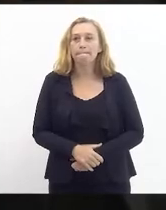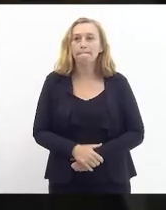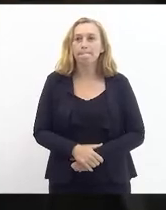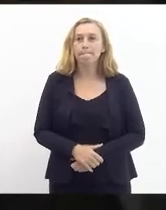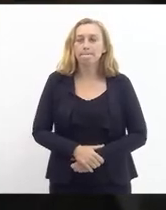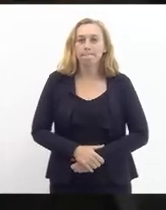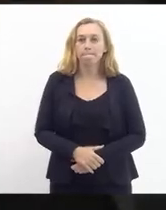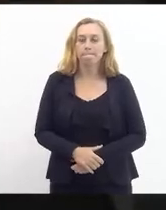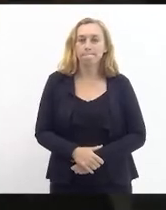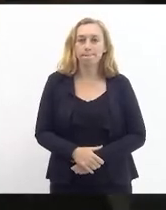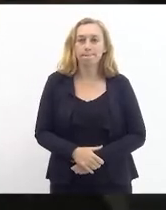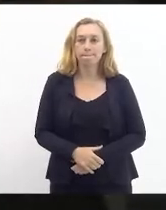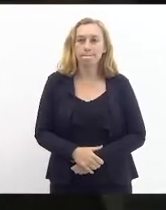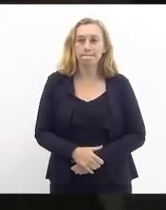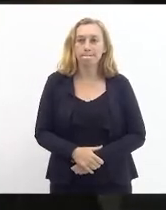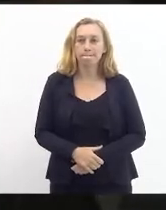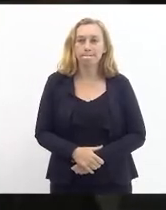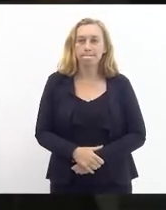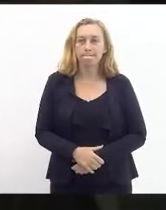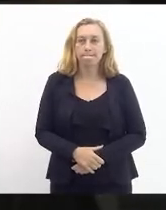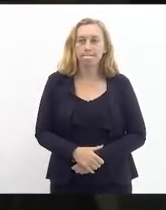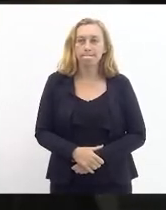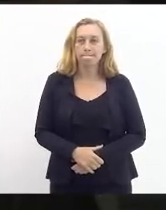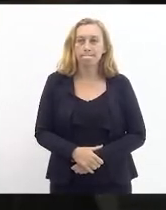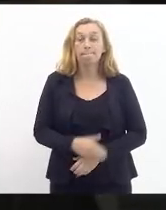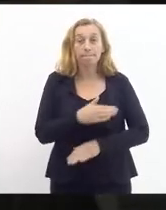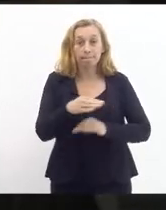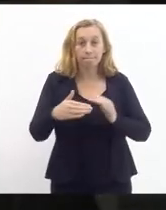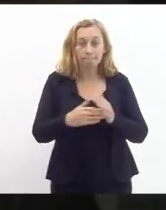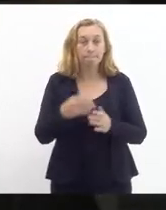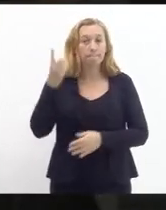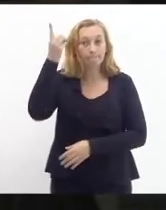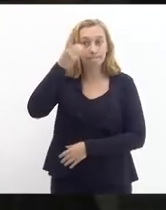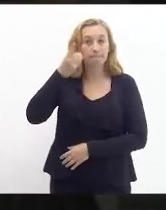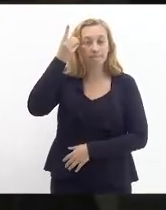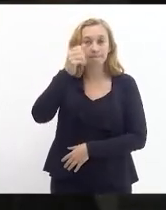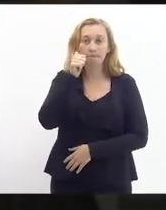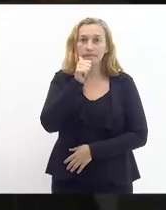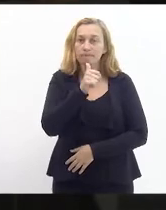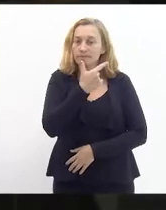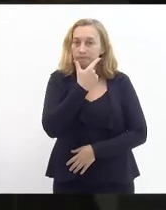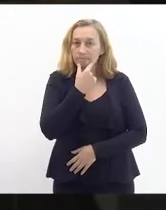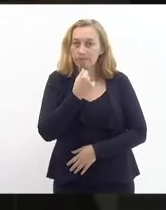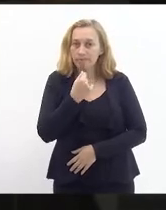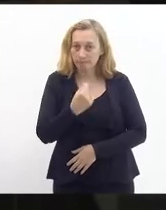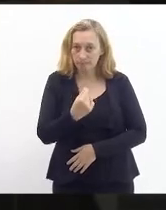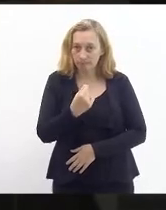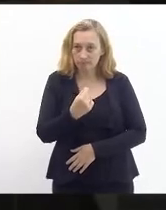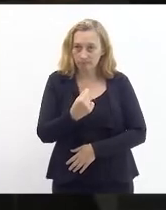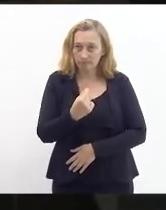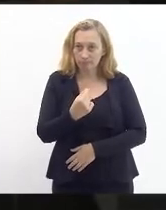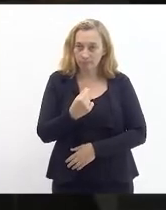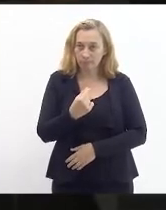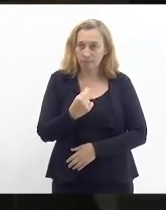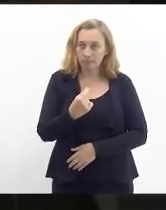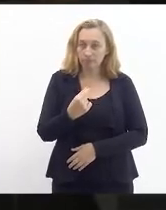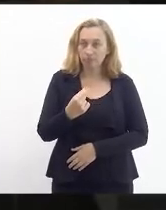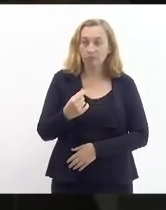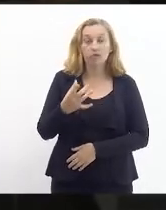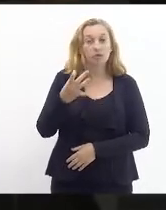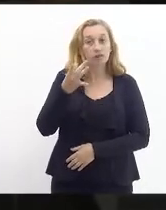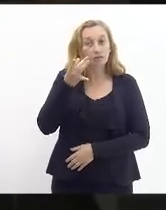senhoras e senhores deputados que nos assistem de forma